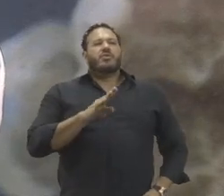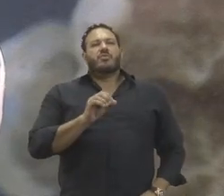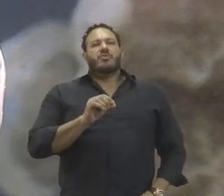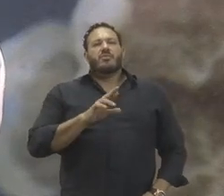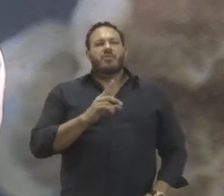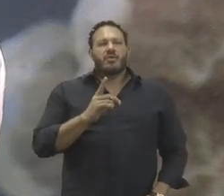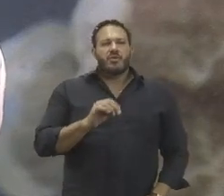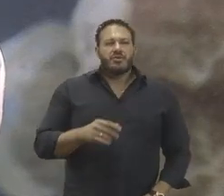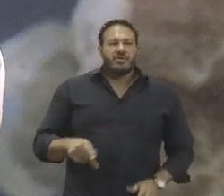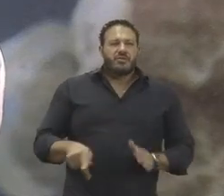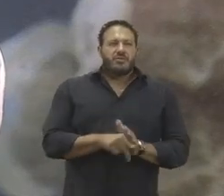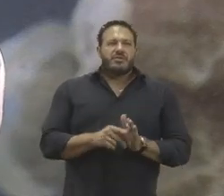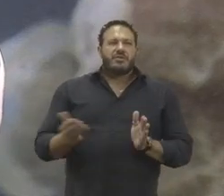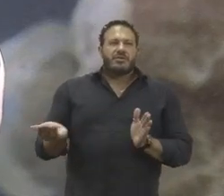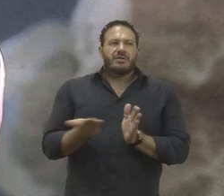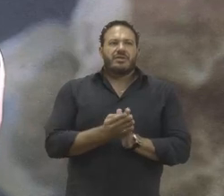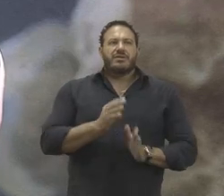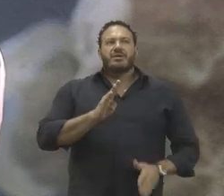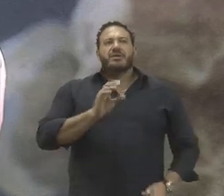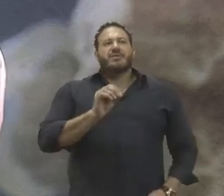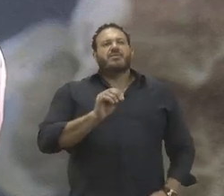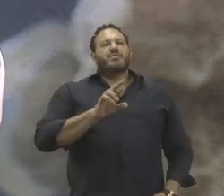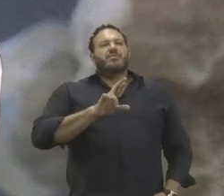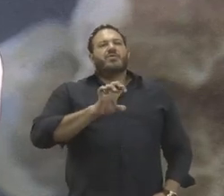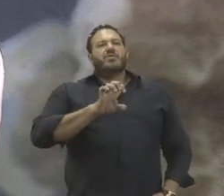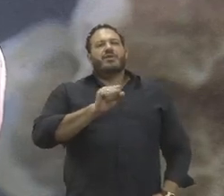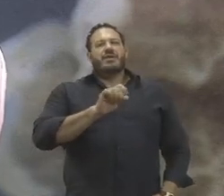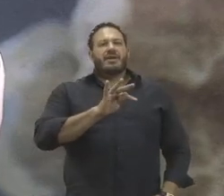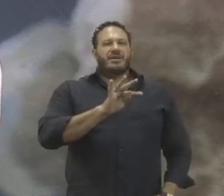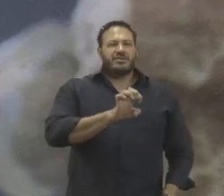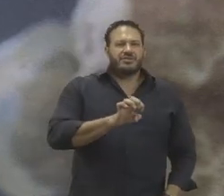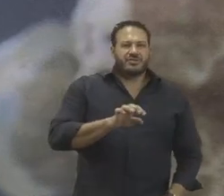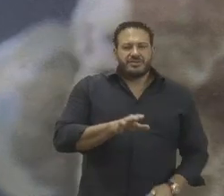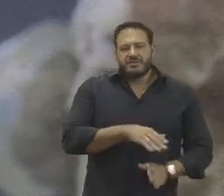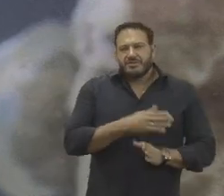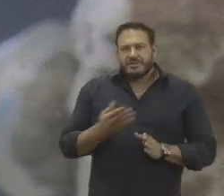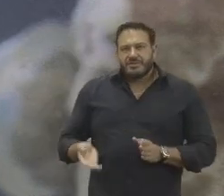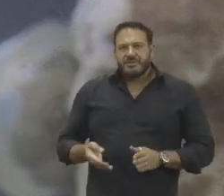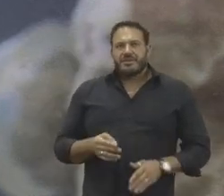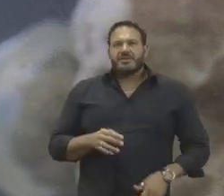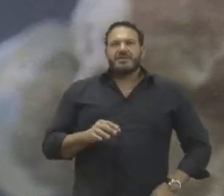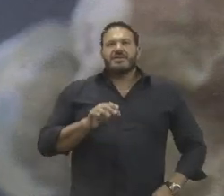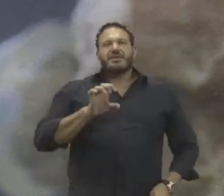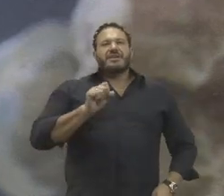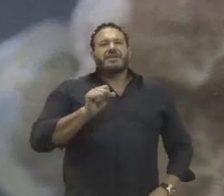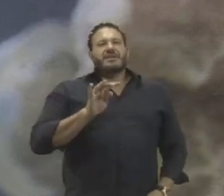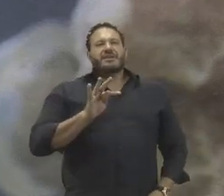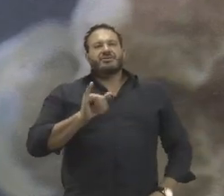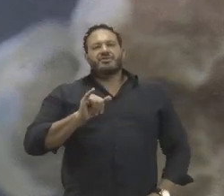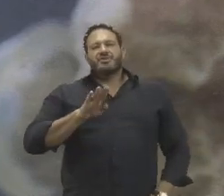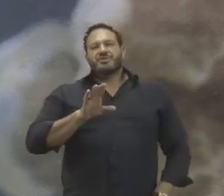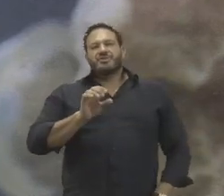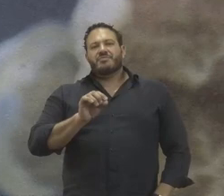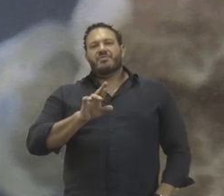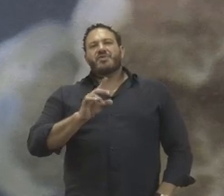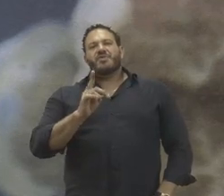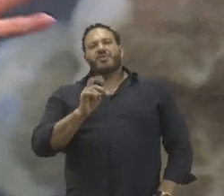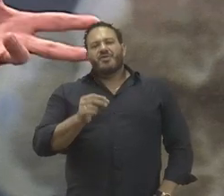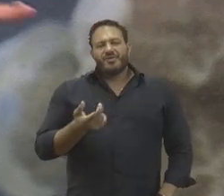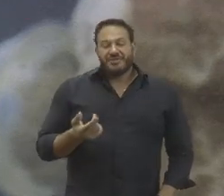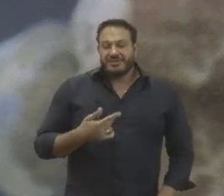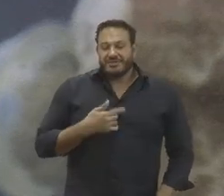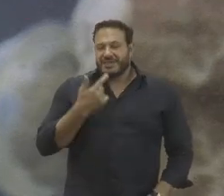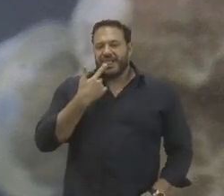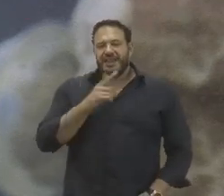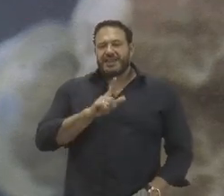pessoal de marinha principalmente Borest é é Borest e este bordo É isso aí n esse negócio de